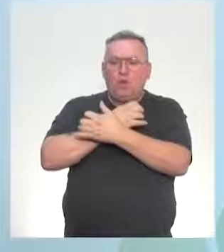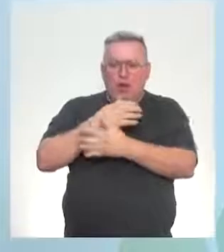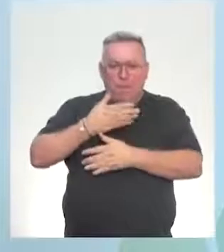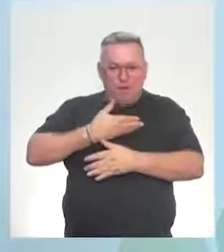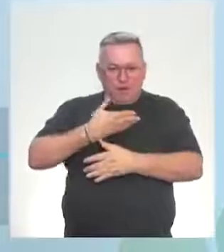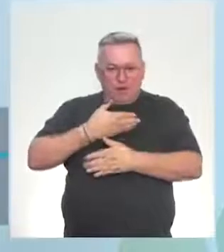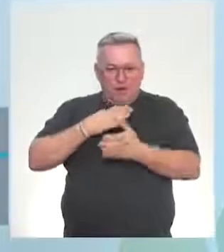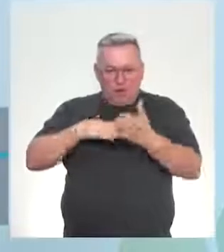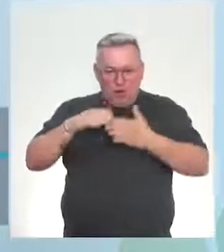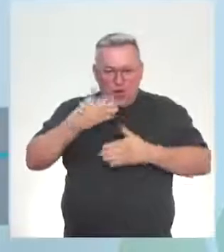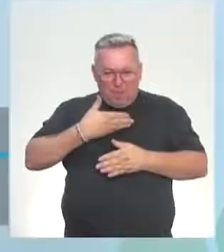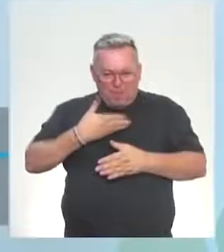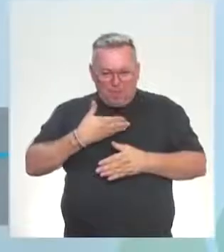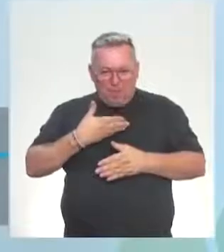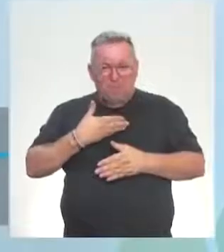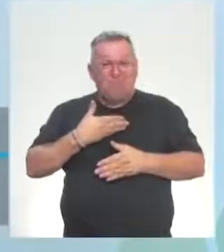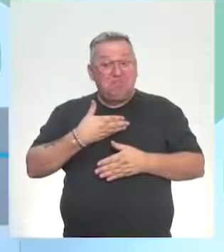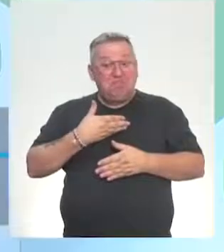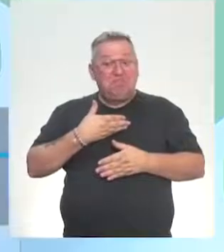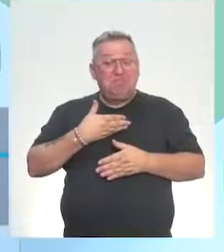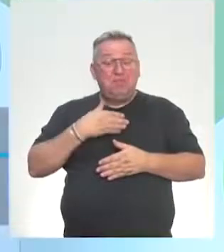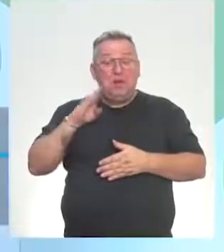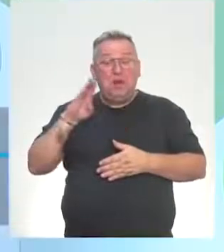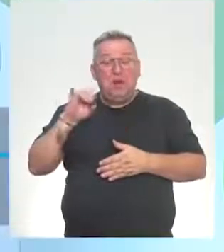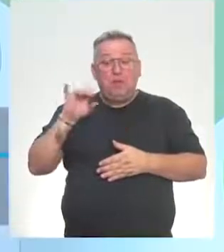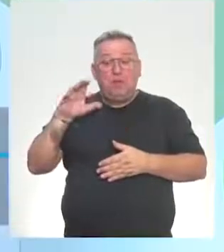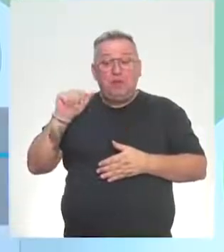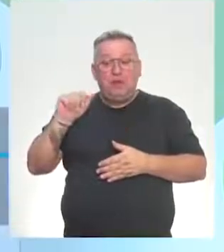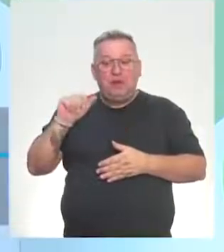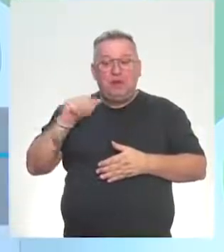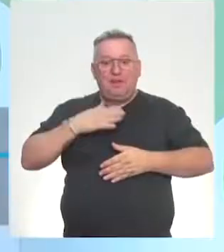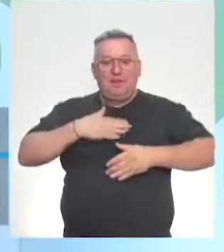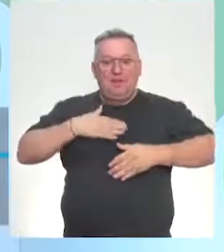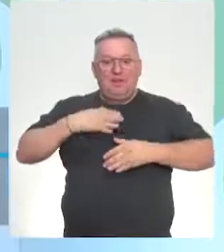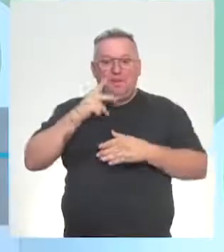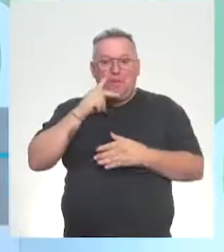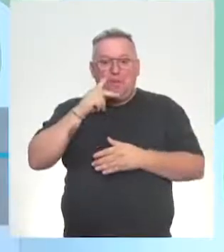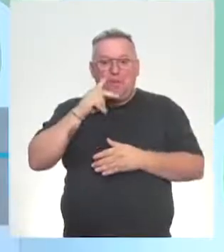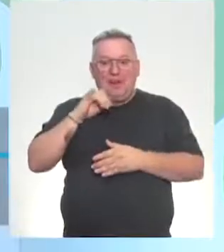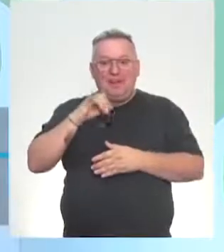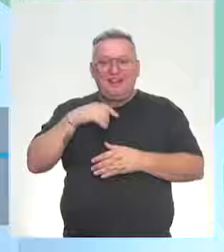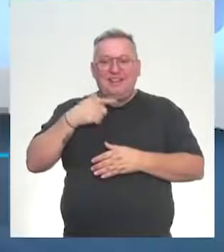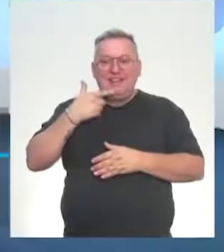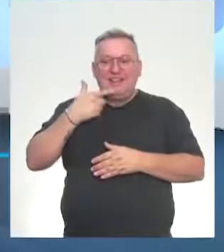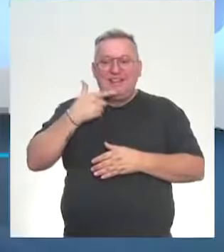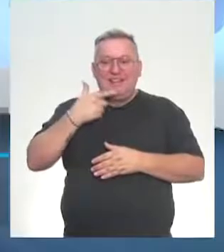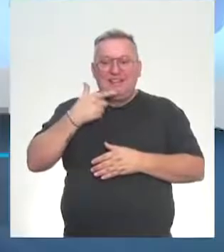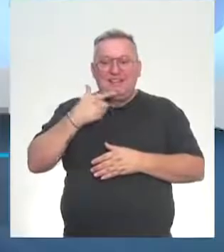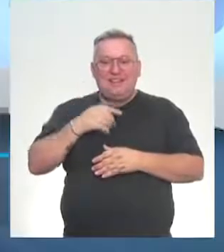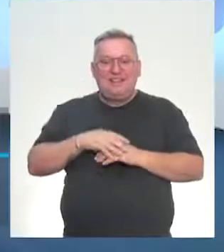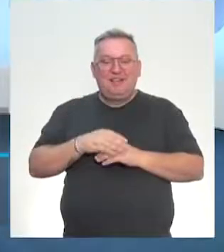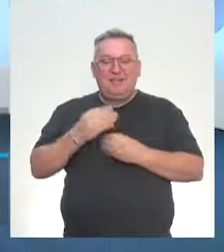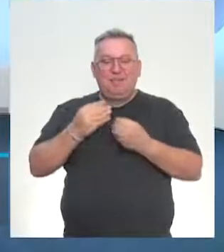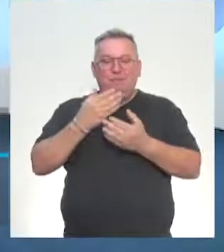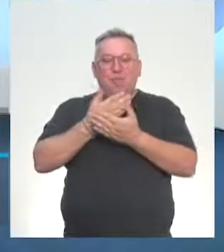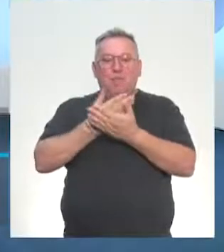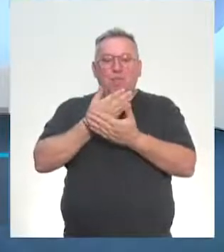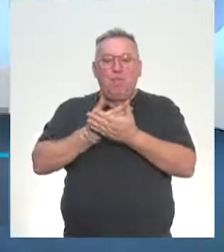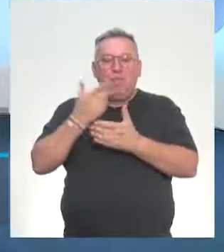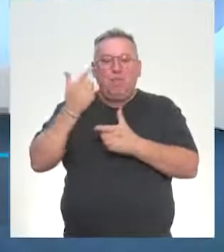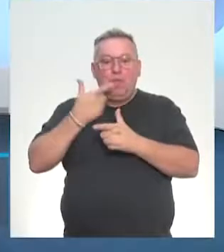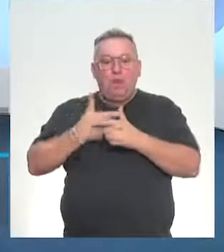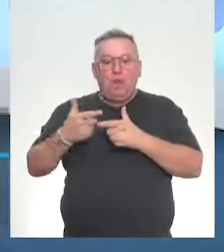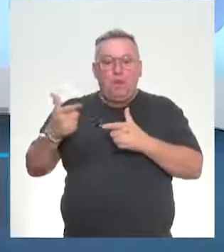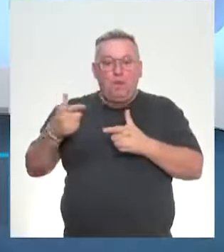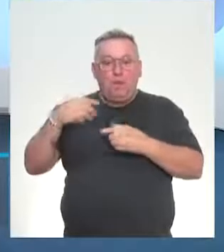amigo? Todo urso é amigo? Ó, a aluna Beatriz mandando aqui, são os meus pais, que deu risada. Ótimo. Como a aula é sobre o